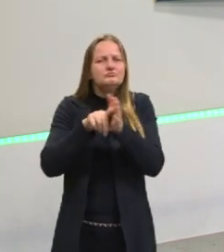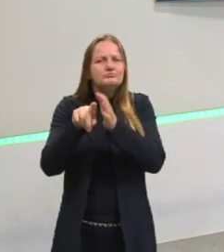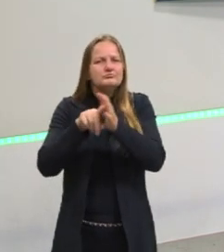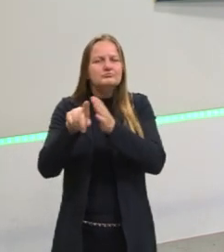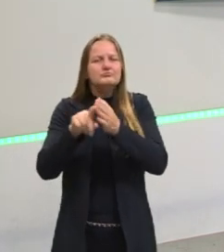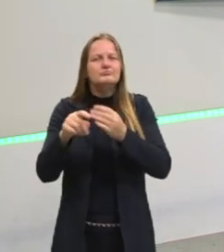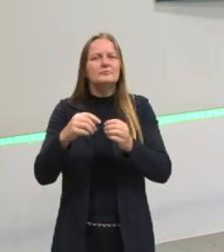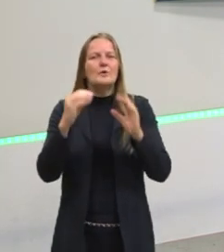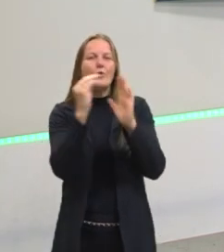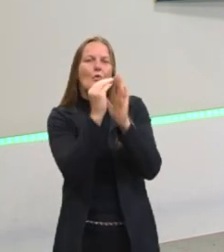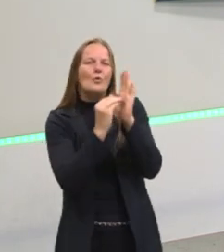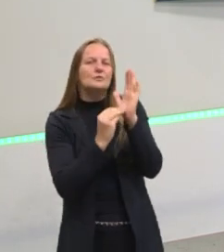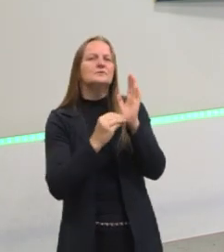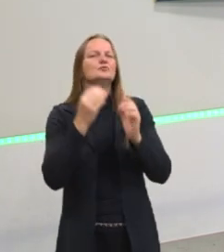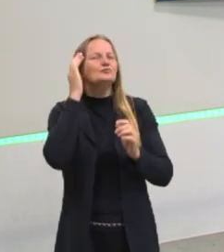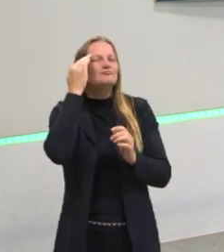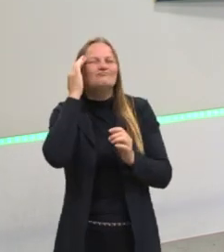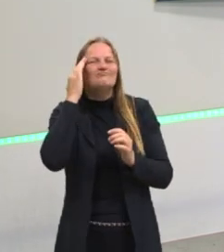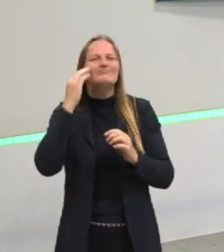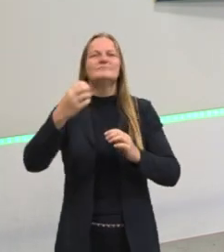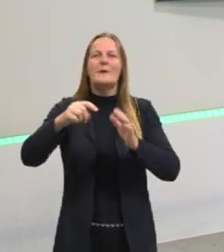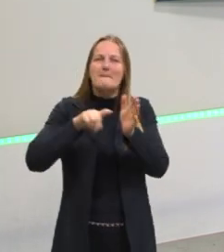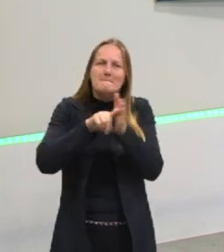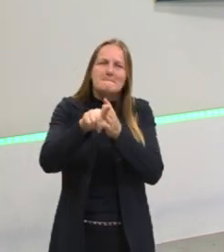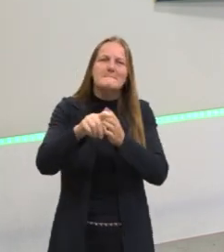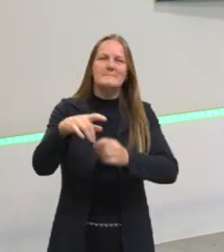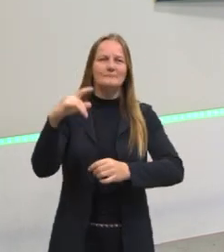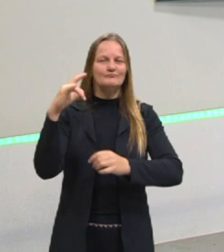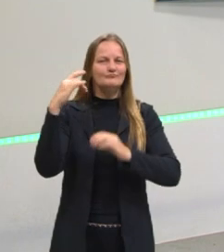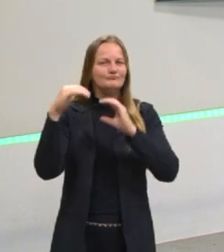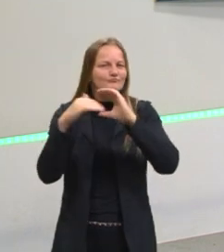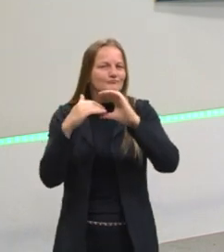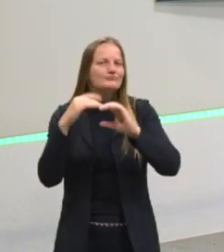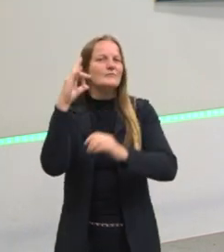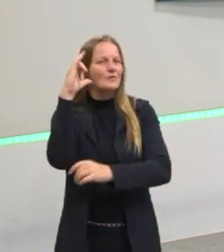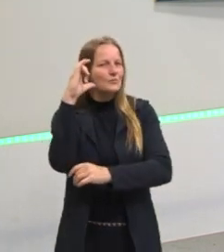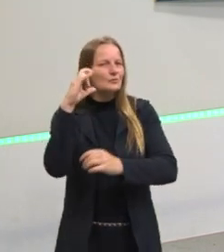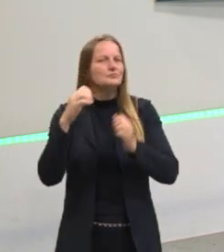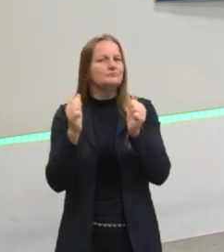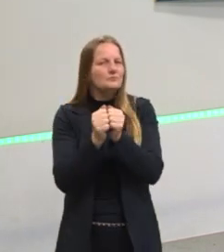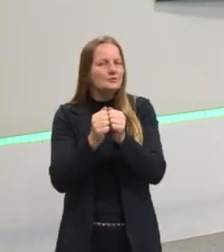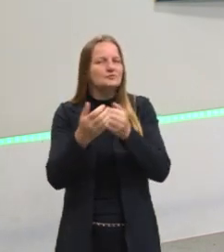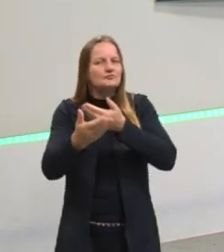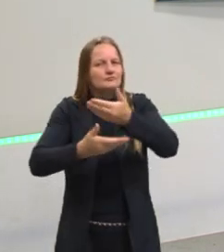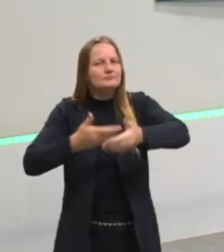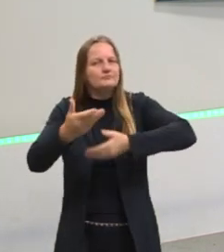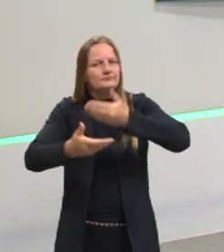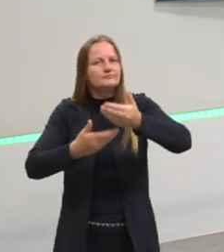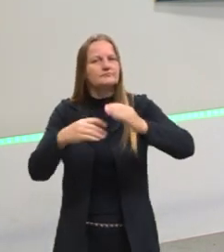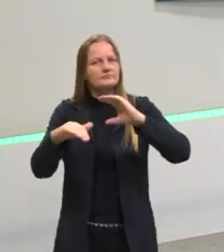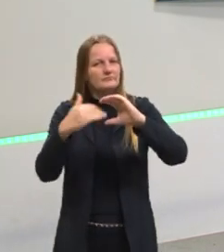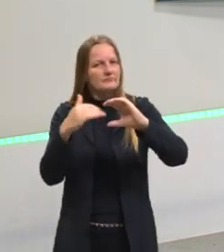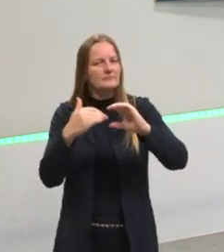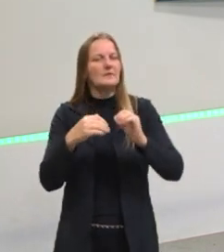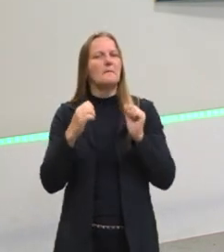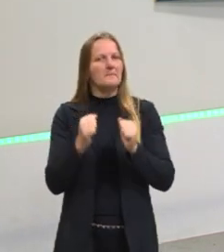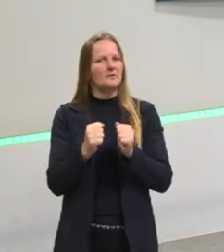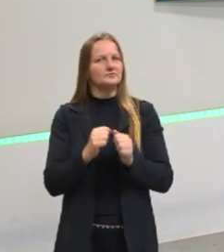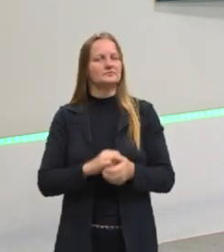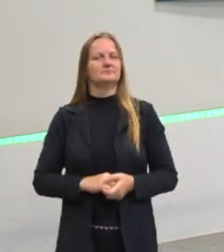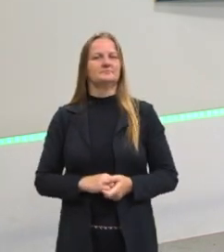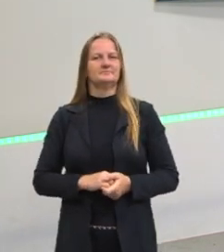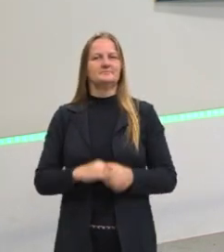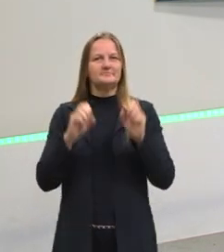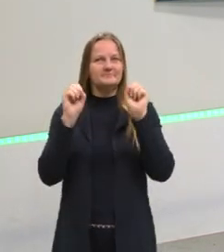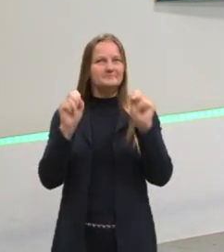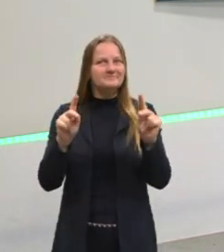dúvida Itaú matéria ou tá o conteúdo vai lá e são essas dúvidas aí não vai